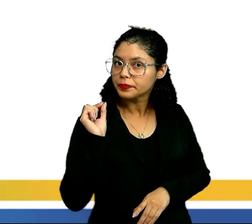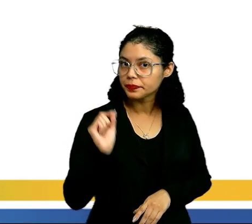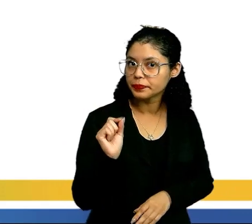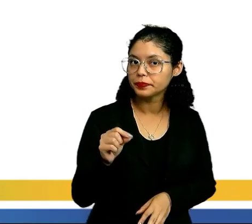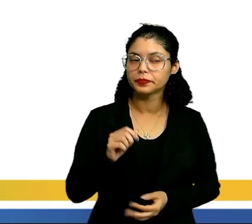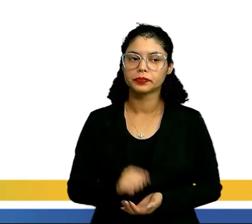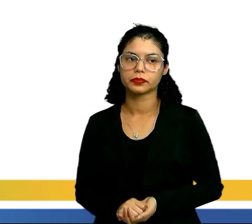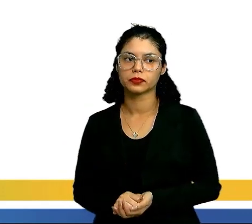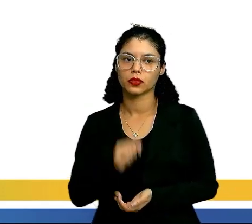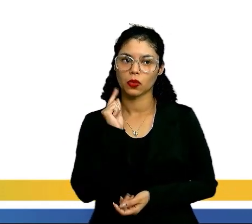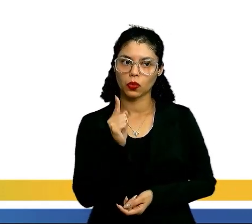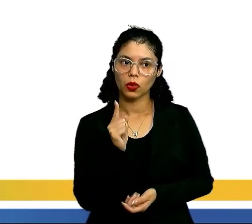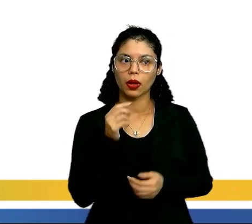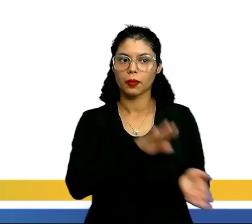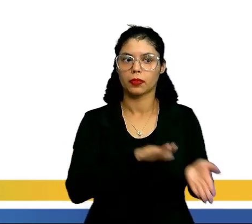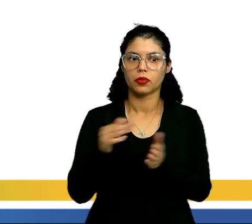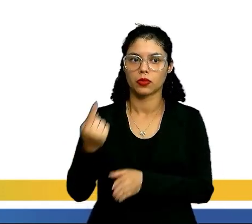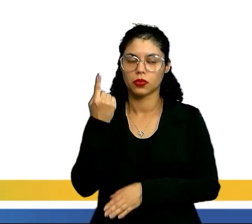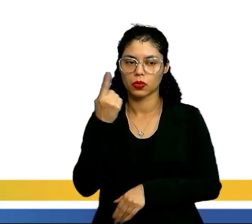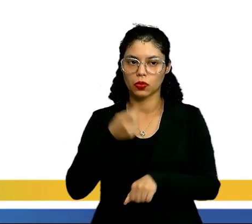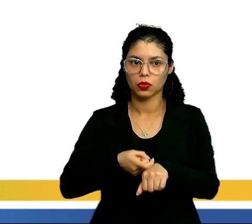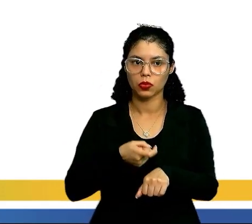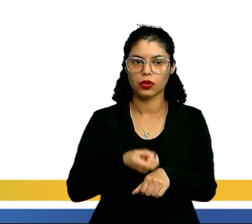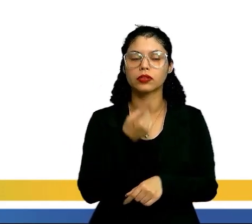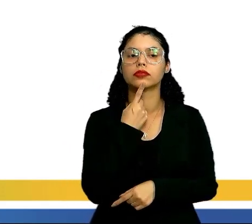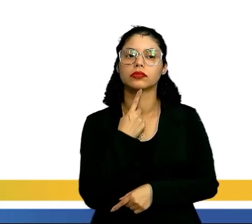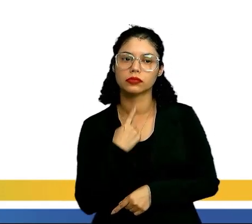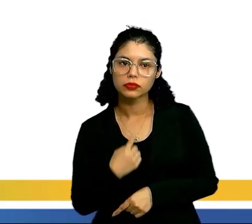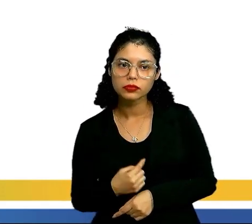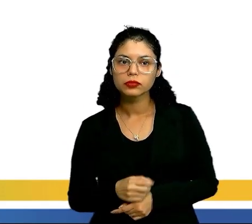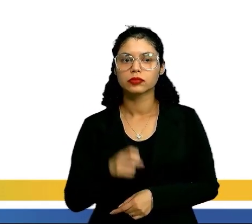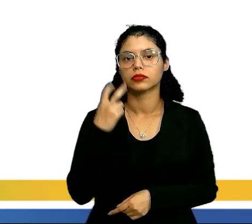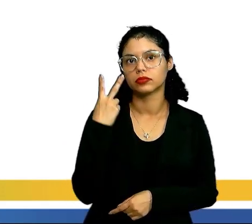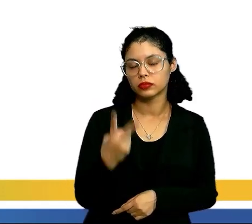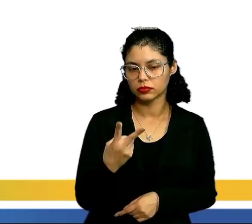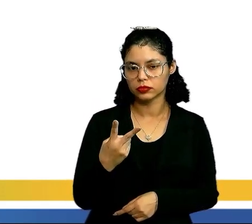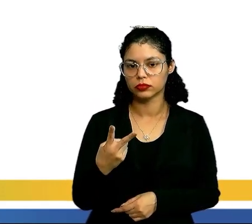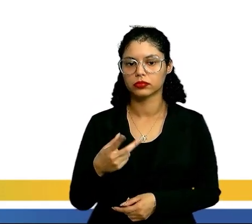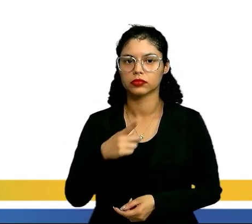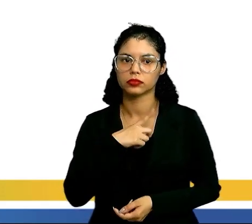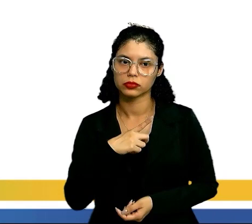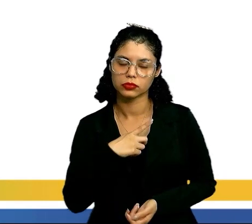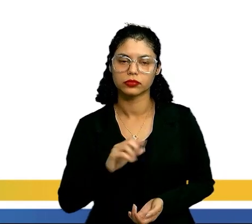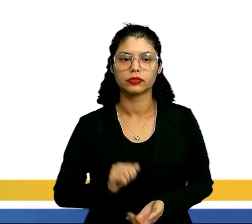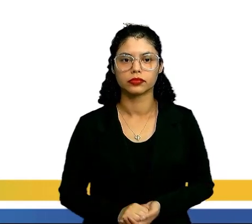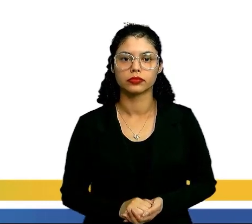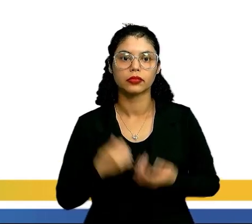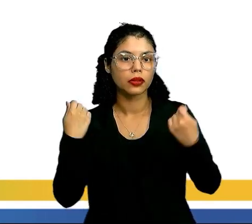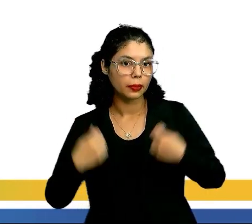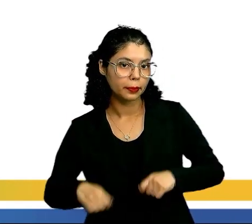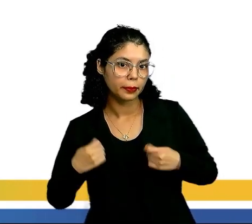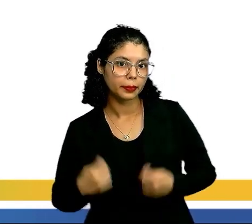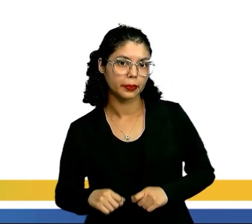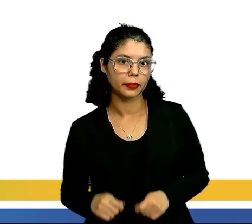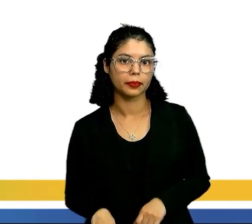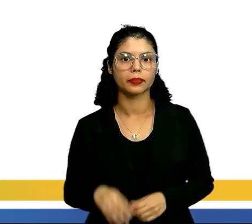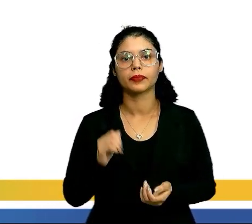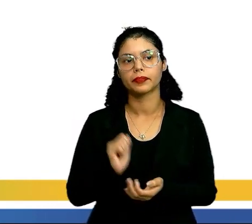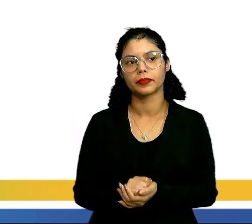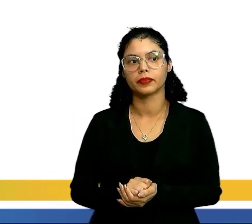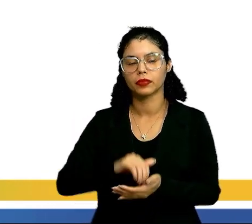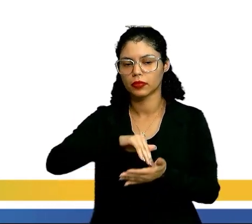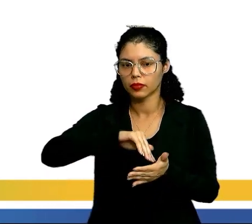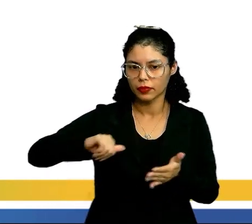tá? Um escultor, a partir do sólido 1, deseja obter o sólido 2. Para